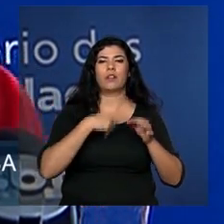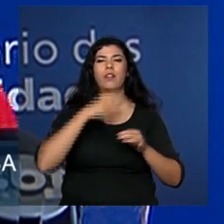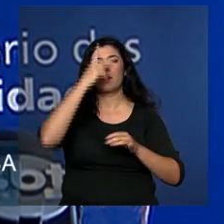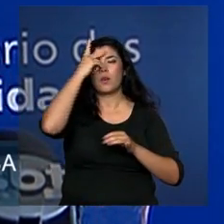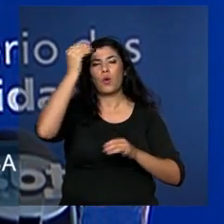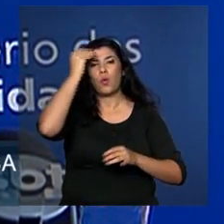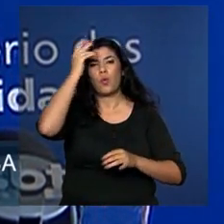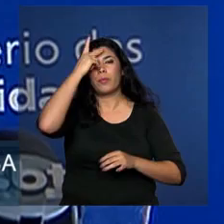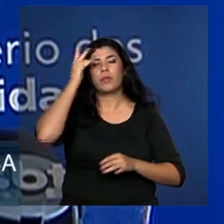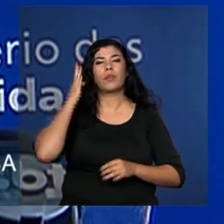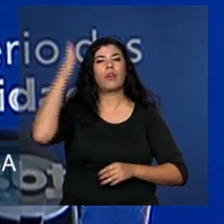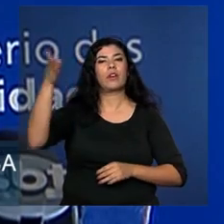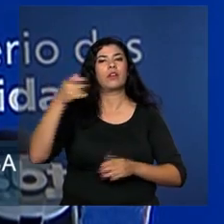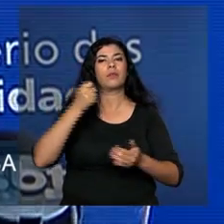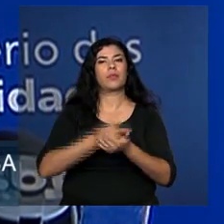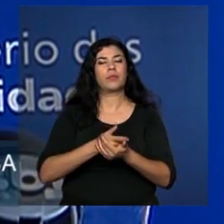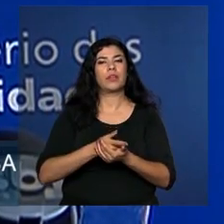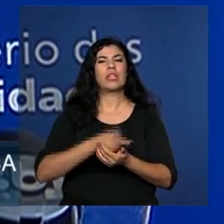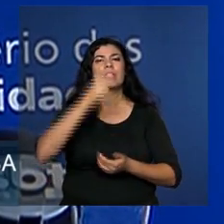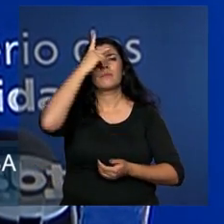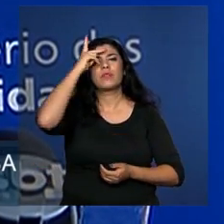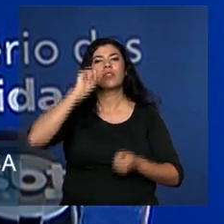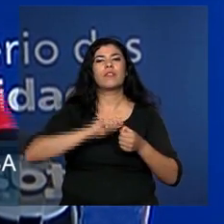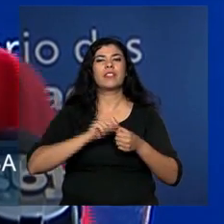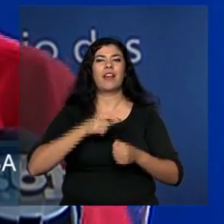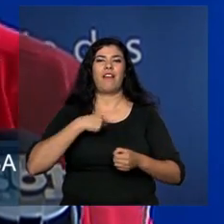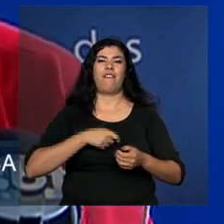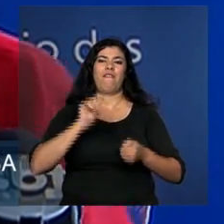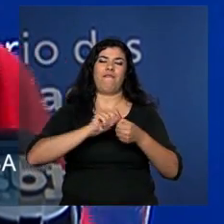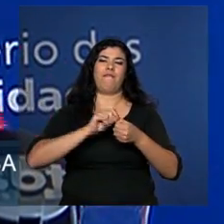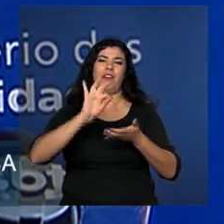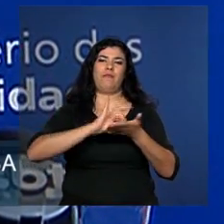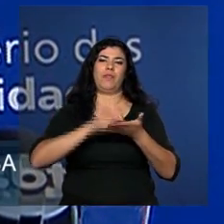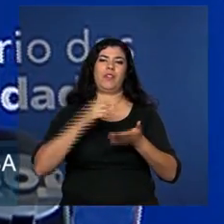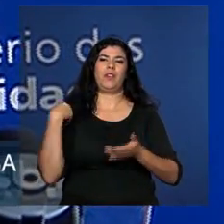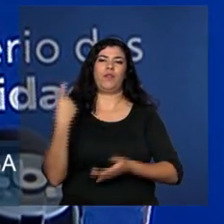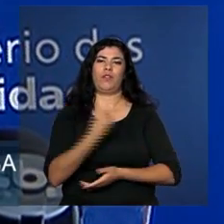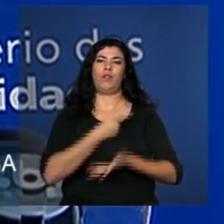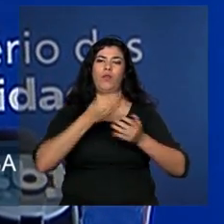que falava, façam as matrículas que nós bancamos?